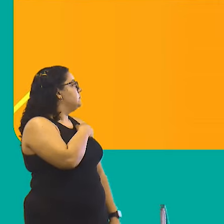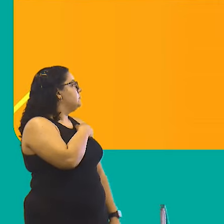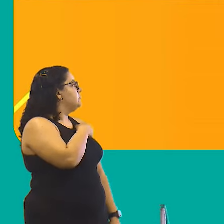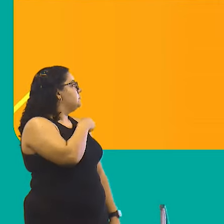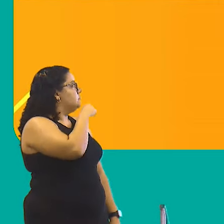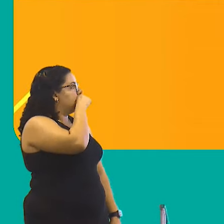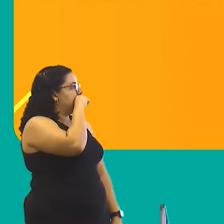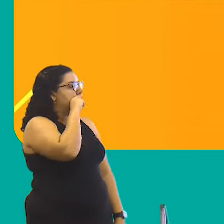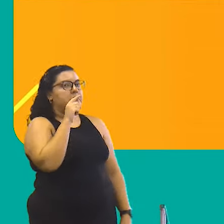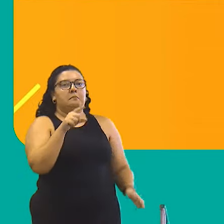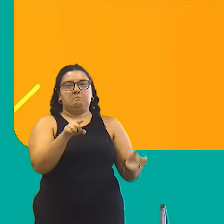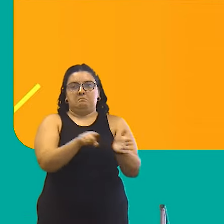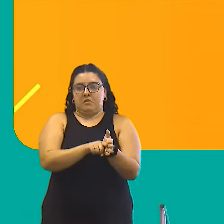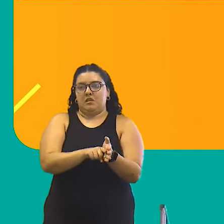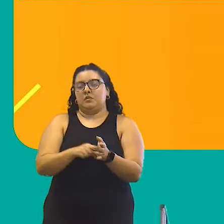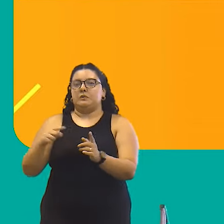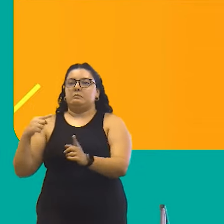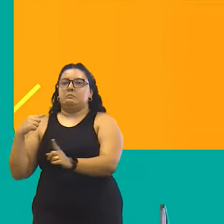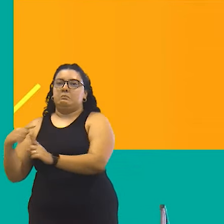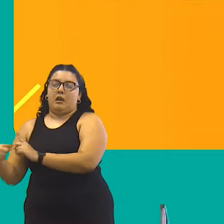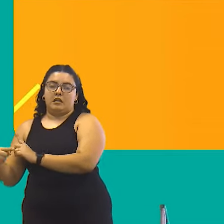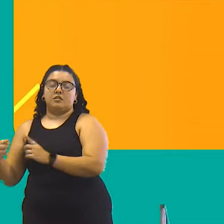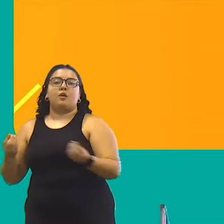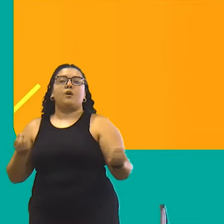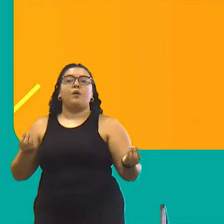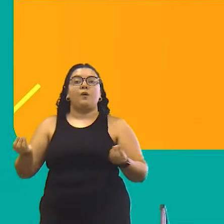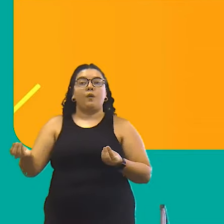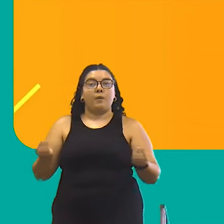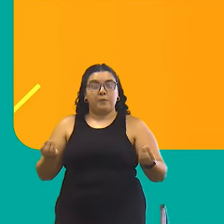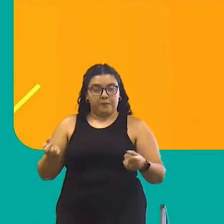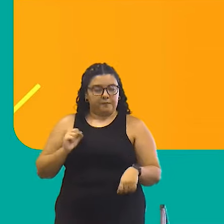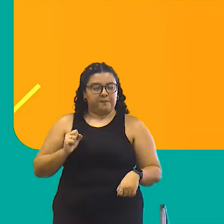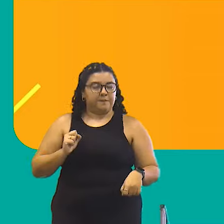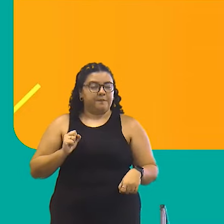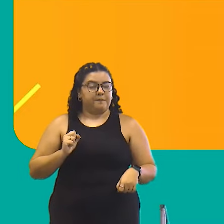é negativo, mais é positivo.